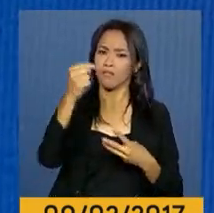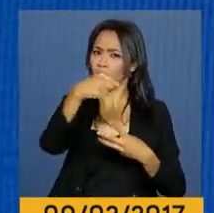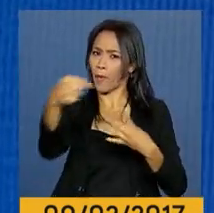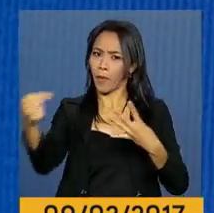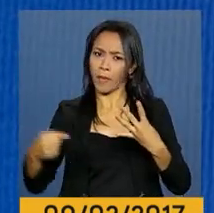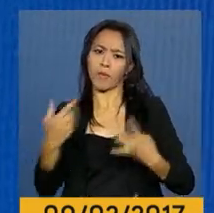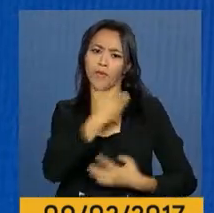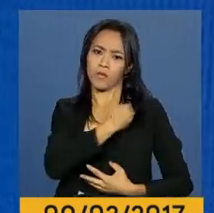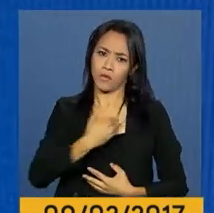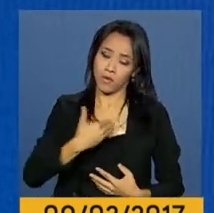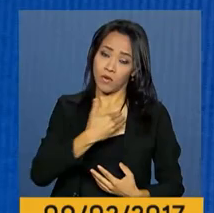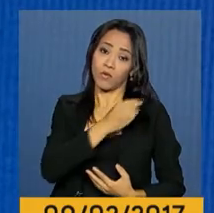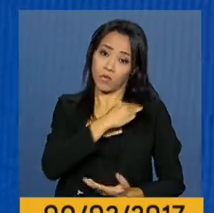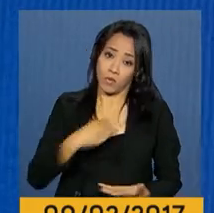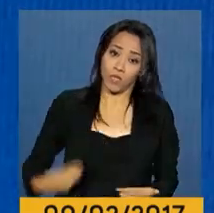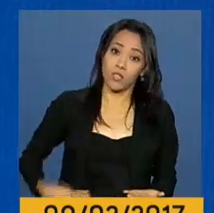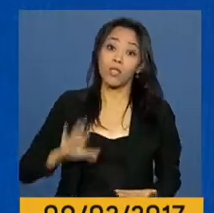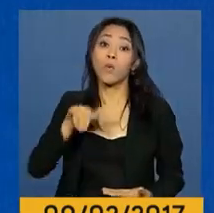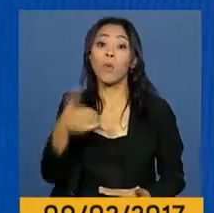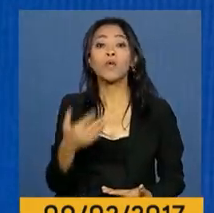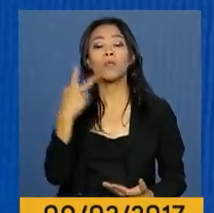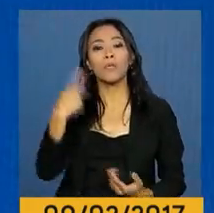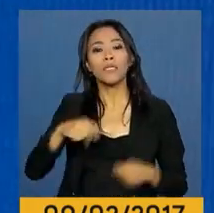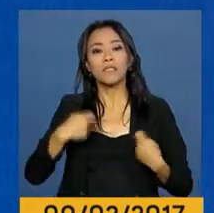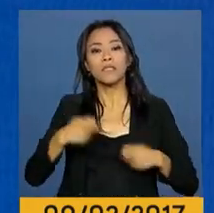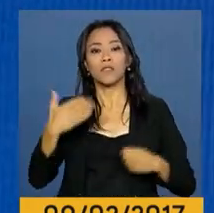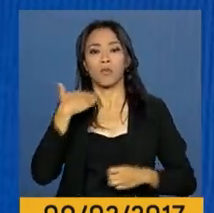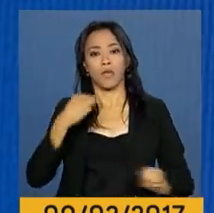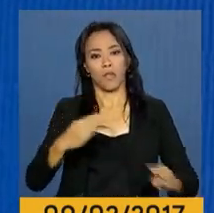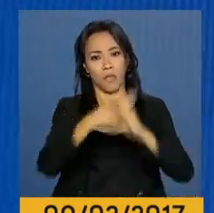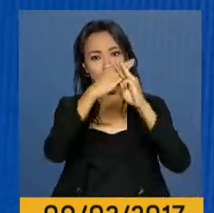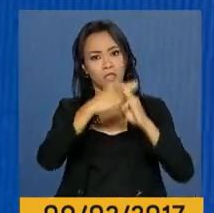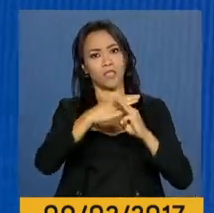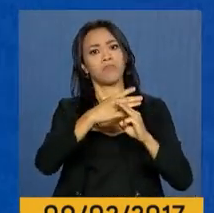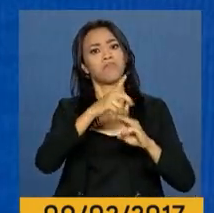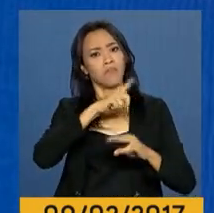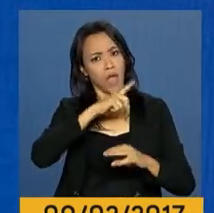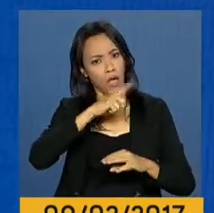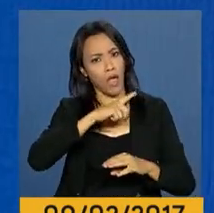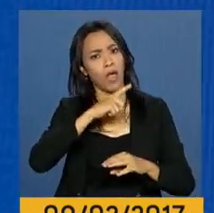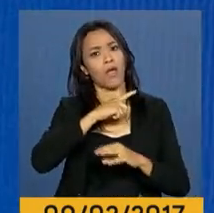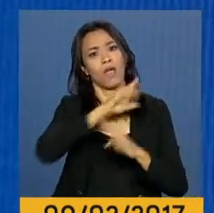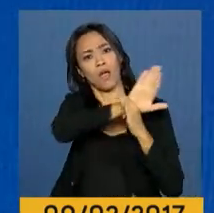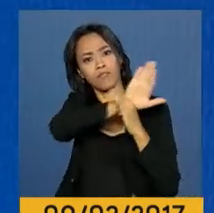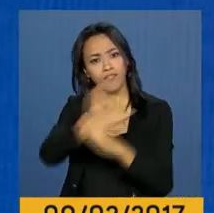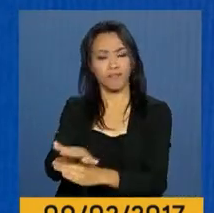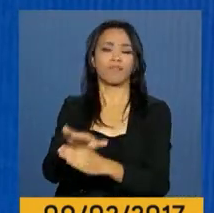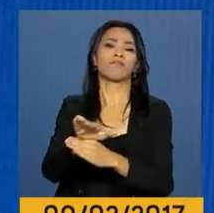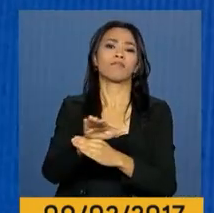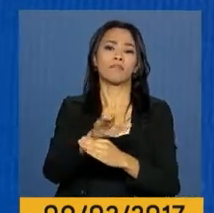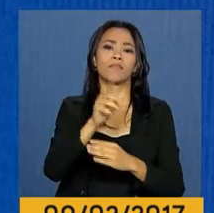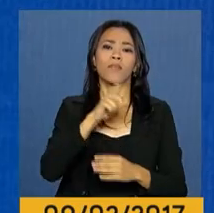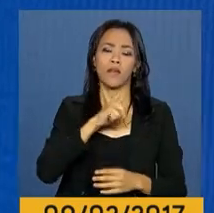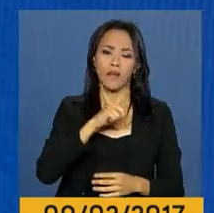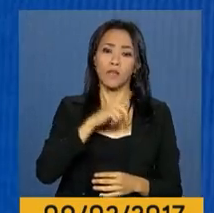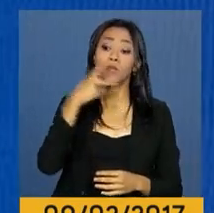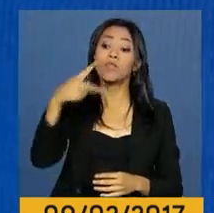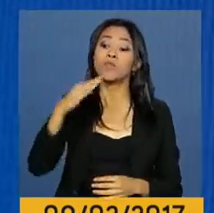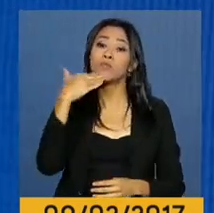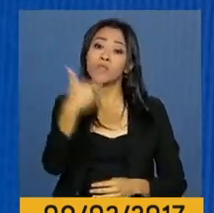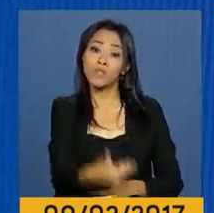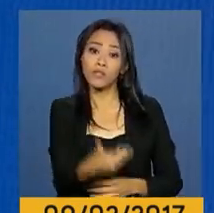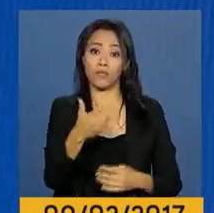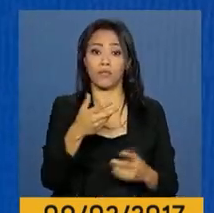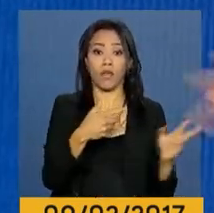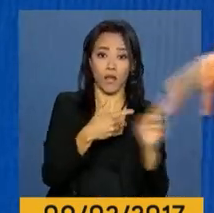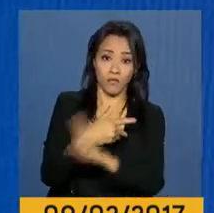se necessita da Caixa Econômica Federal logo encontra respaldo nos seus pleitos E é isso que tem permitido conv